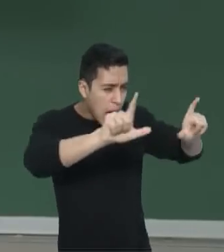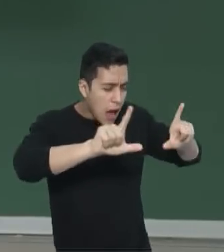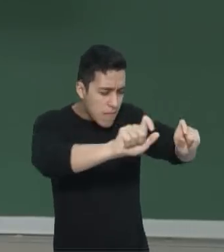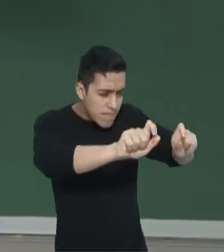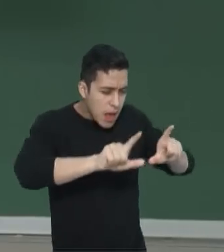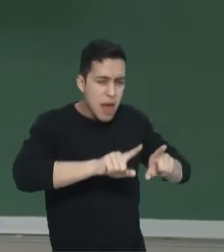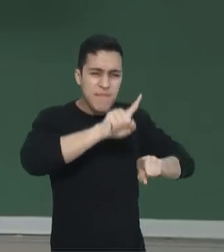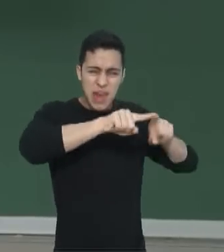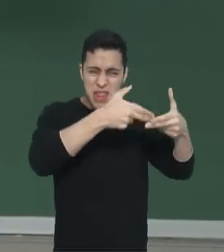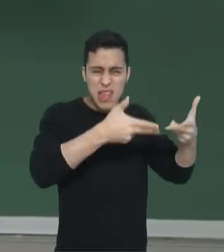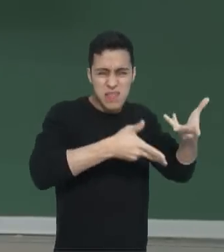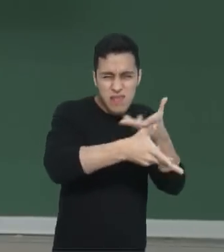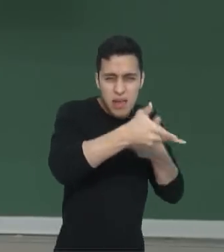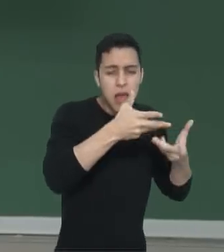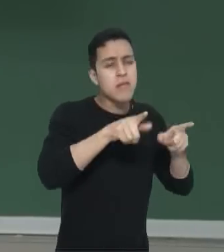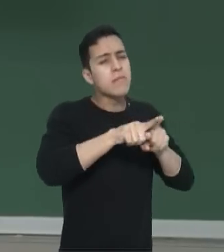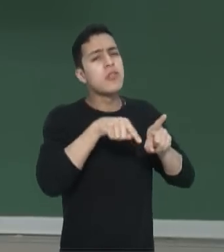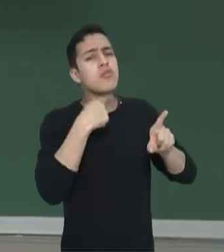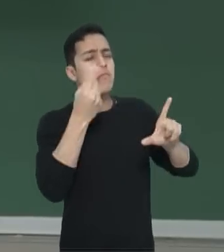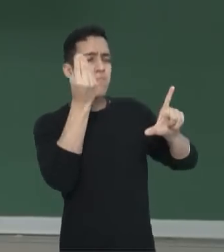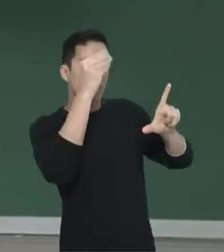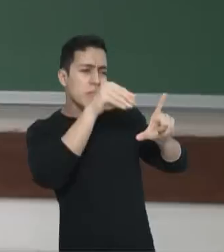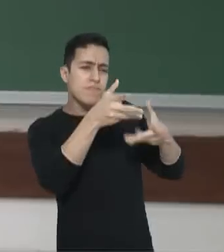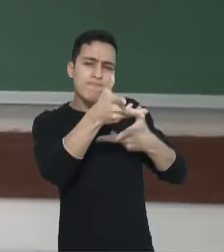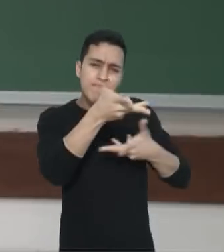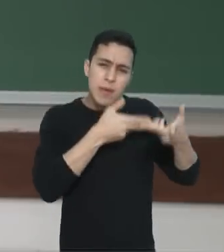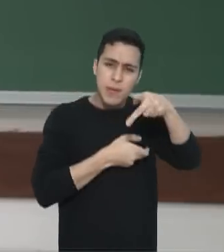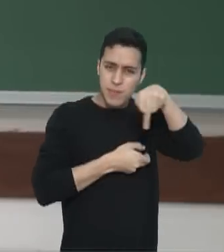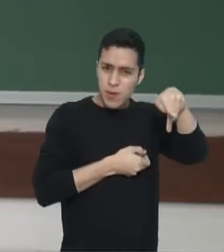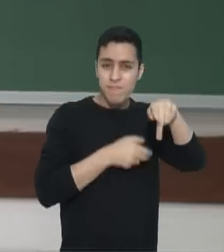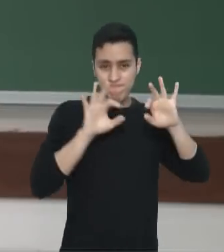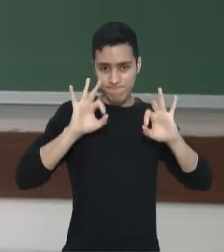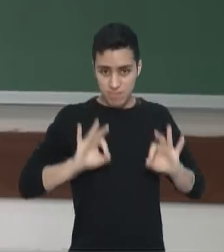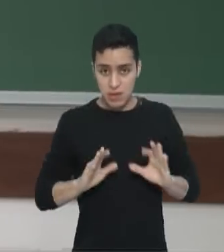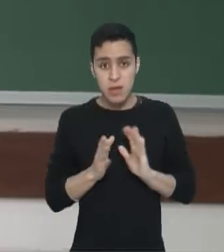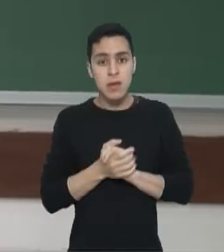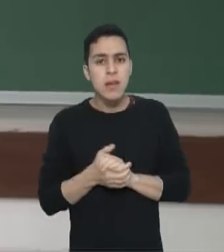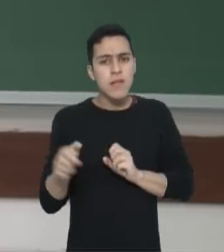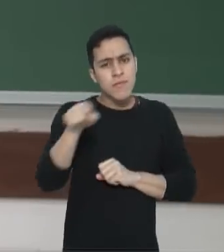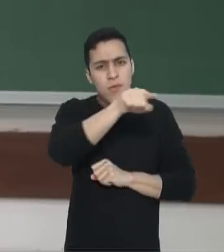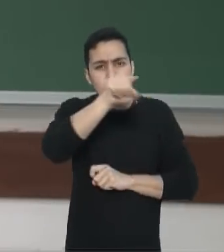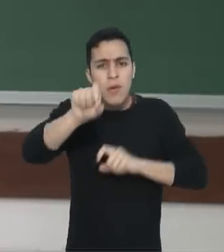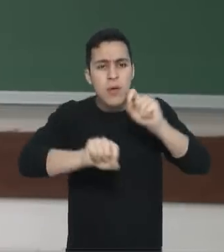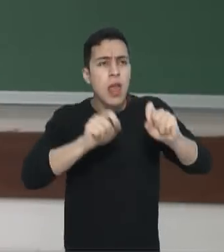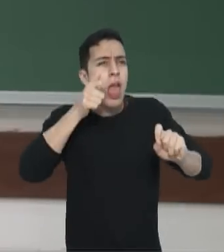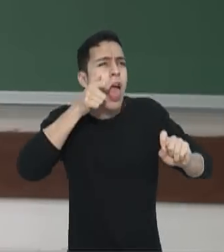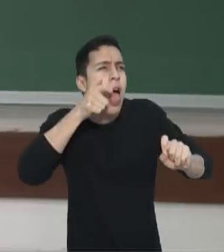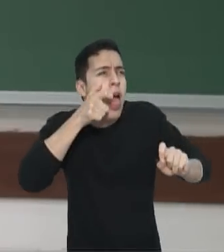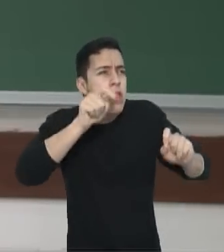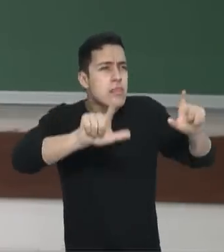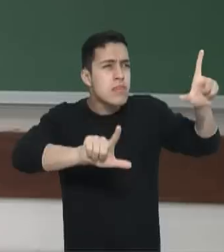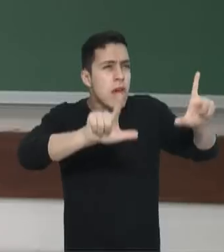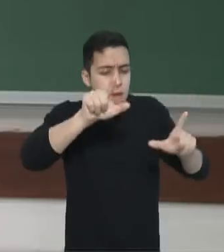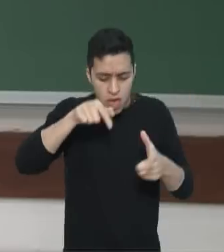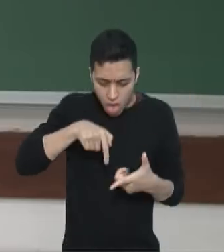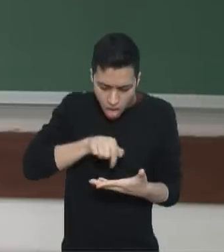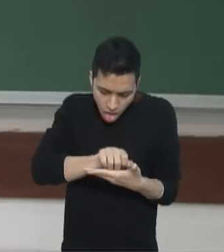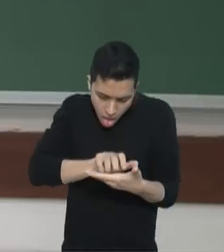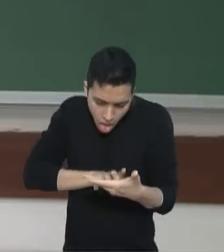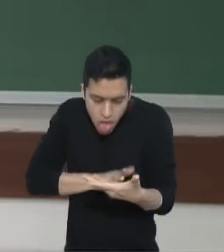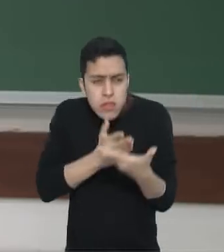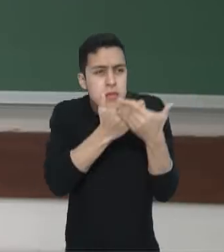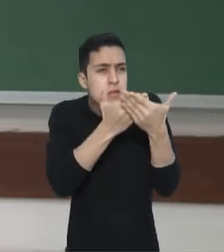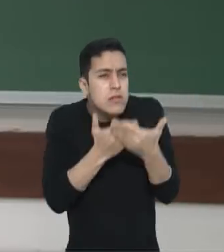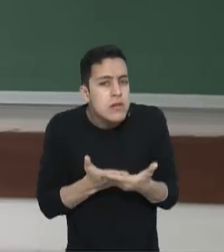dúvida no mural e interaja com seu professor. Já você, que utiliza a televisão para realizar os seus estudos,